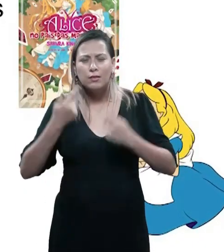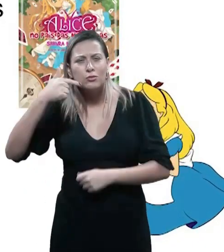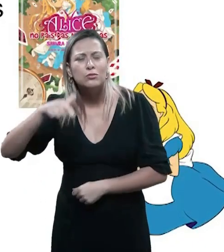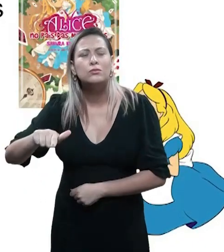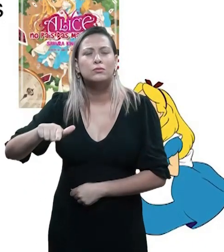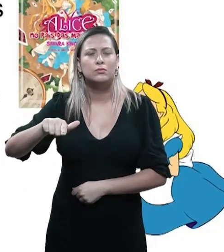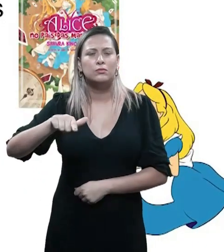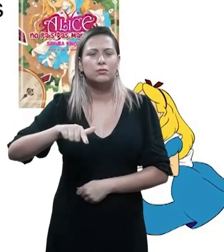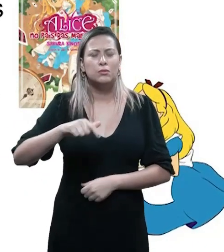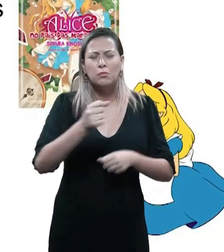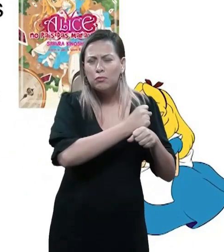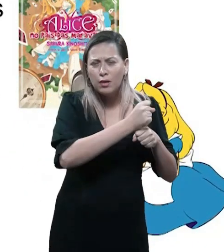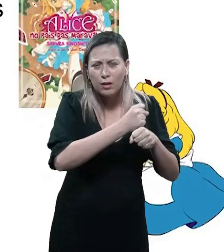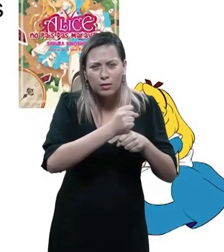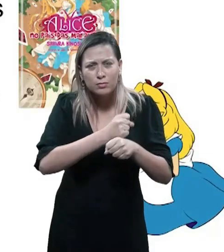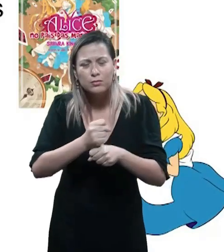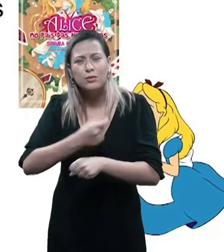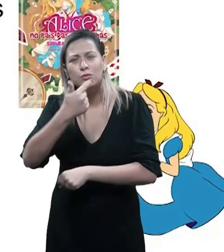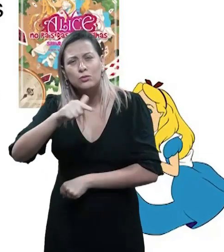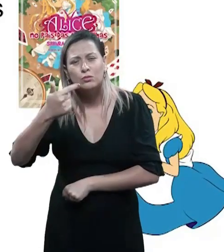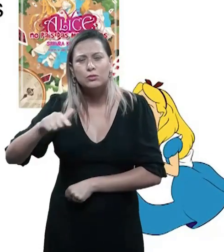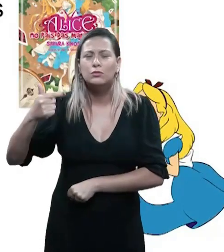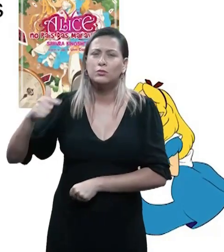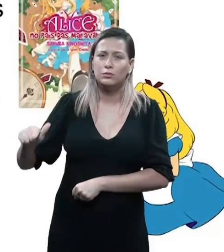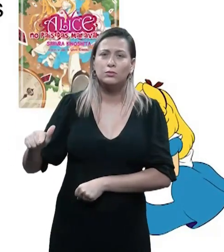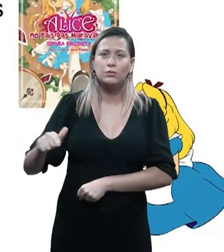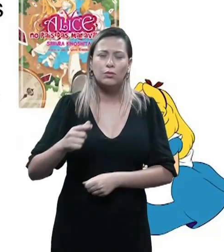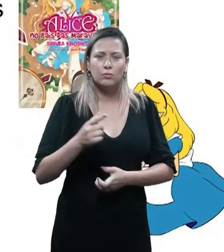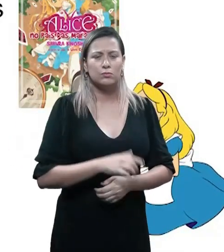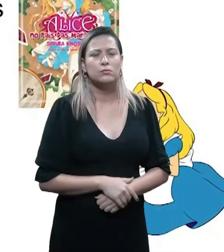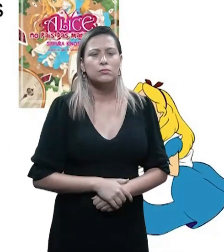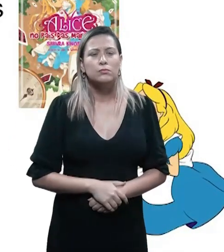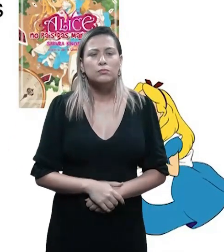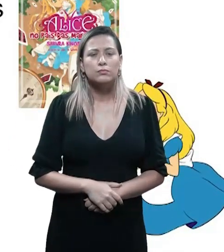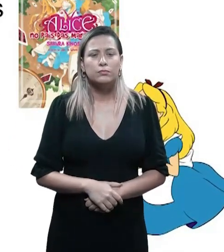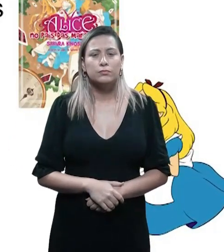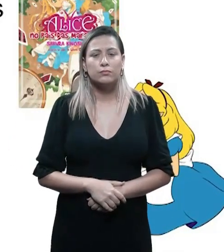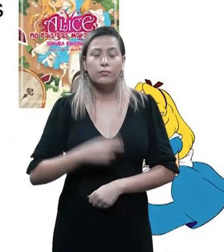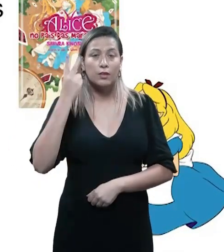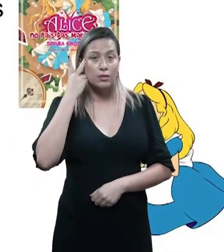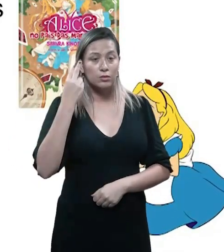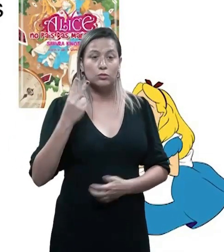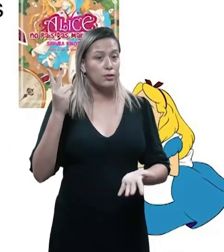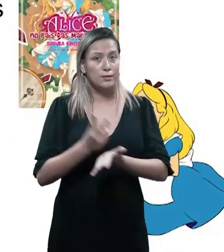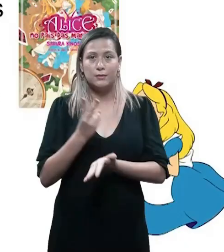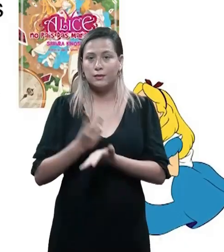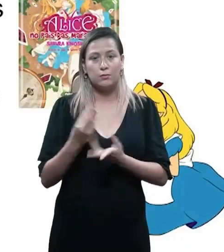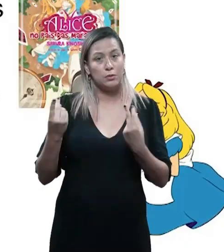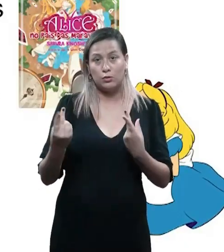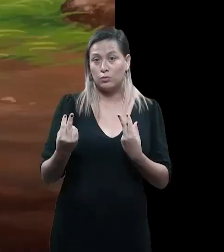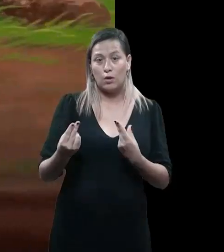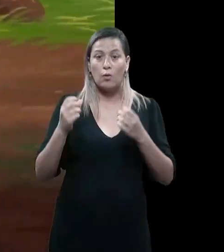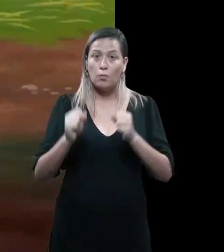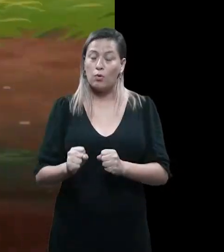reconte essa história por vários anos, várias vezes, ao longo das décadas, certo? Essa história sempre será a